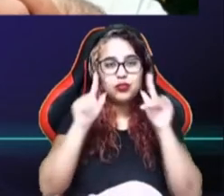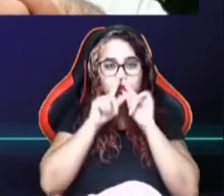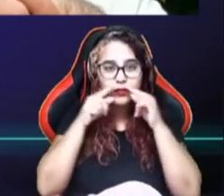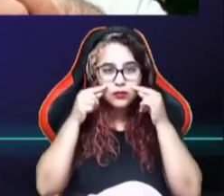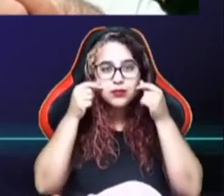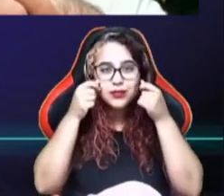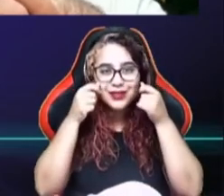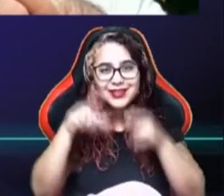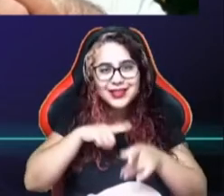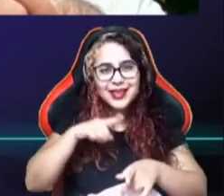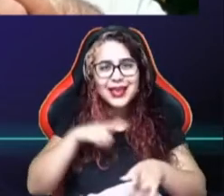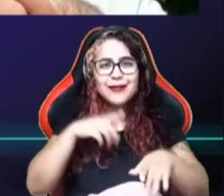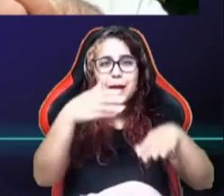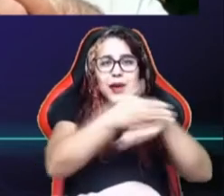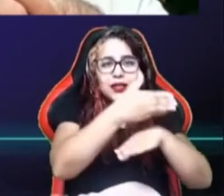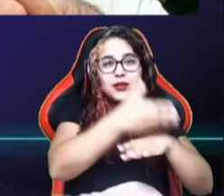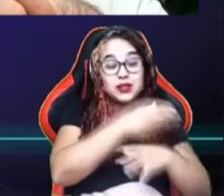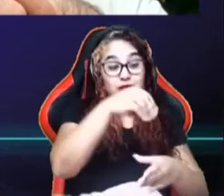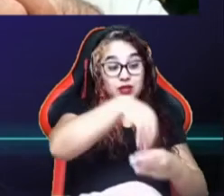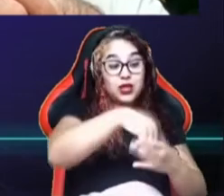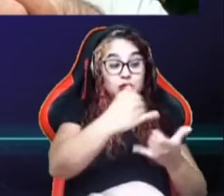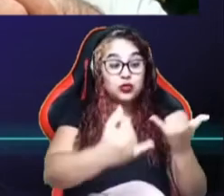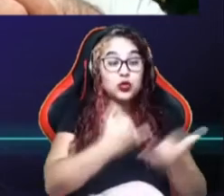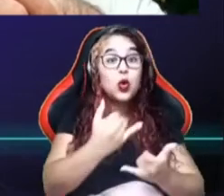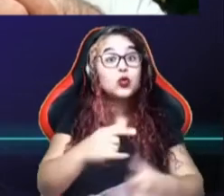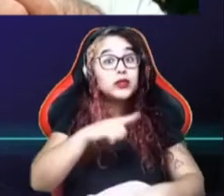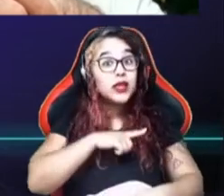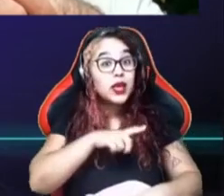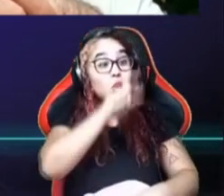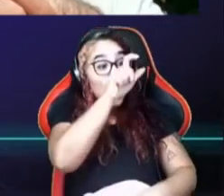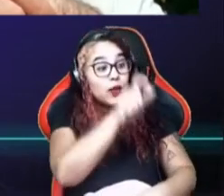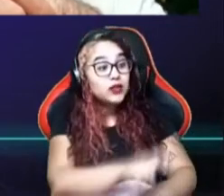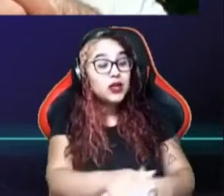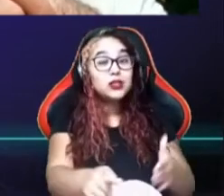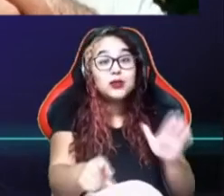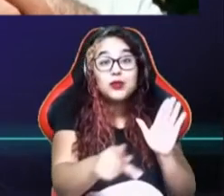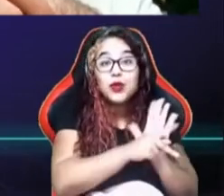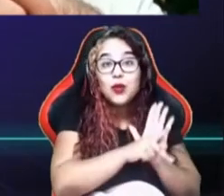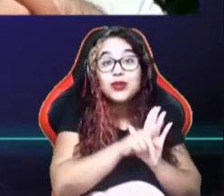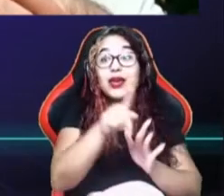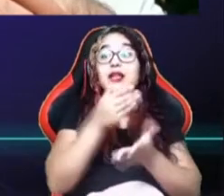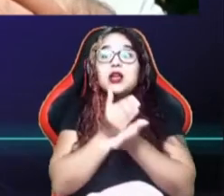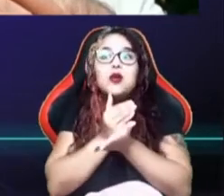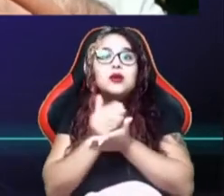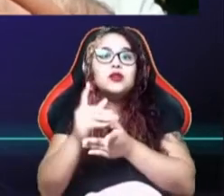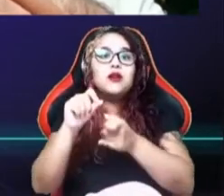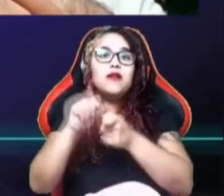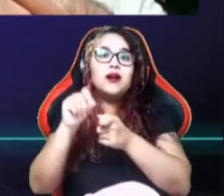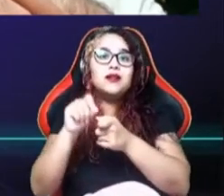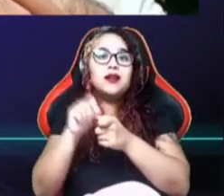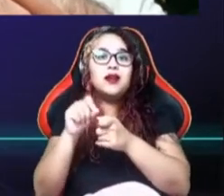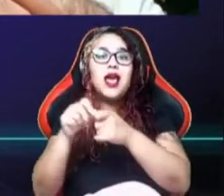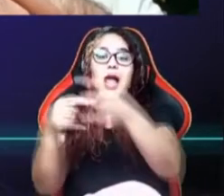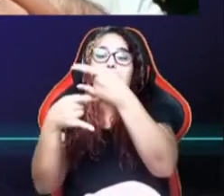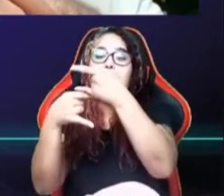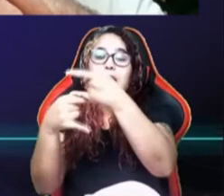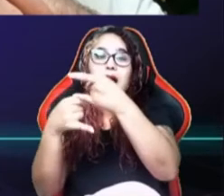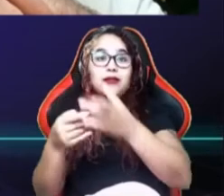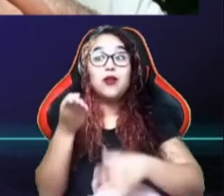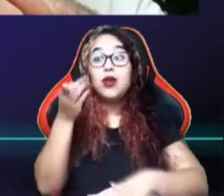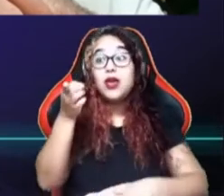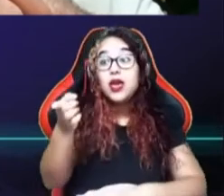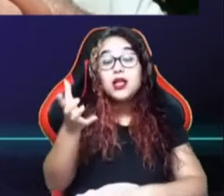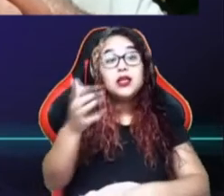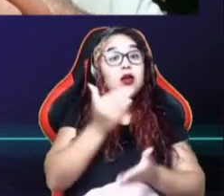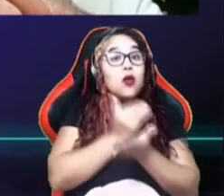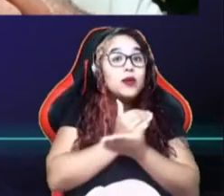jogo, virou personagem e ele começou a streamar também. Então, ele começou a jogar e se aproximar